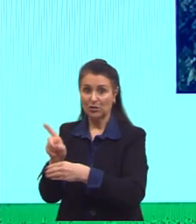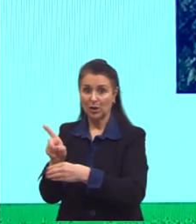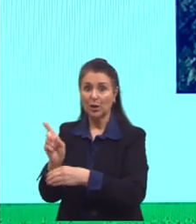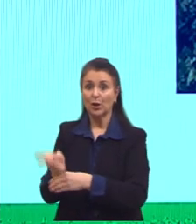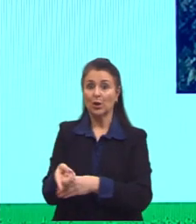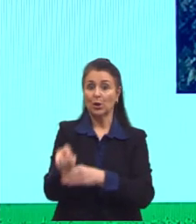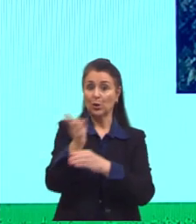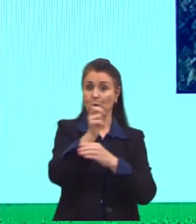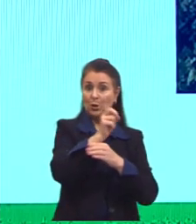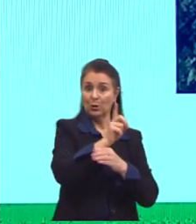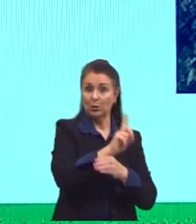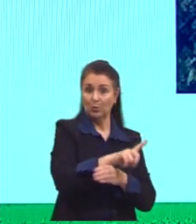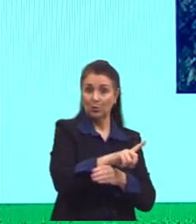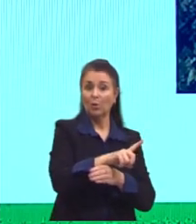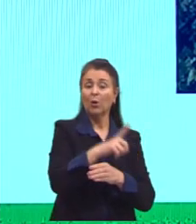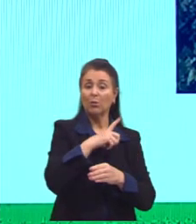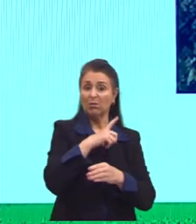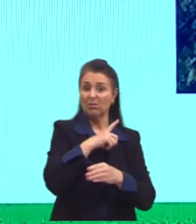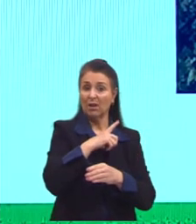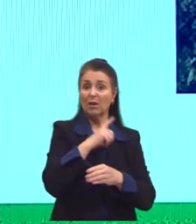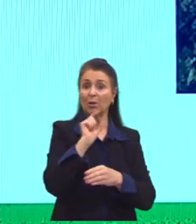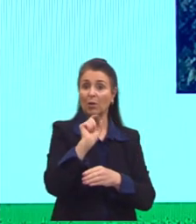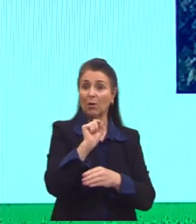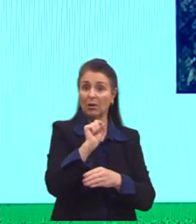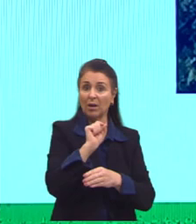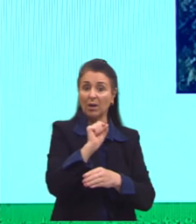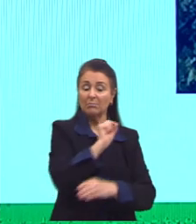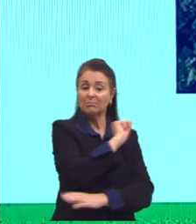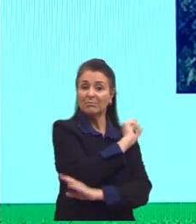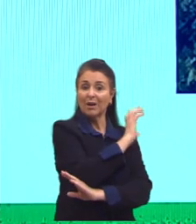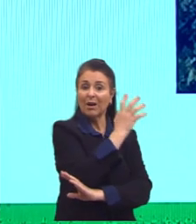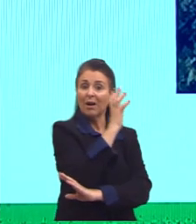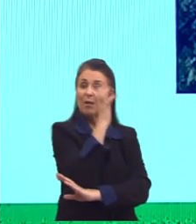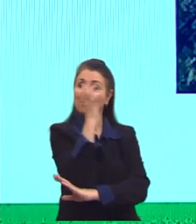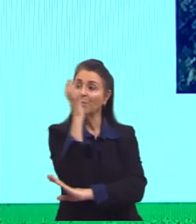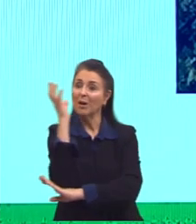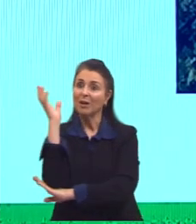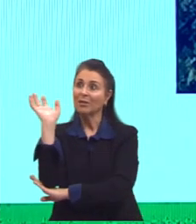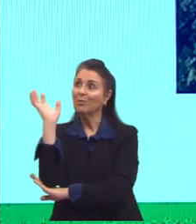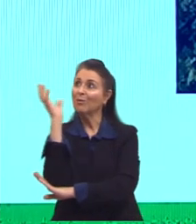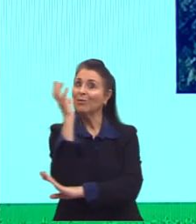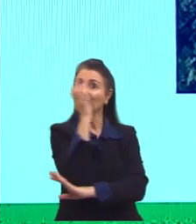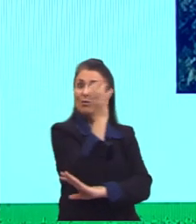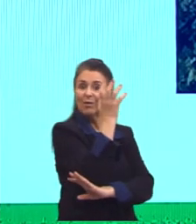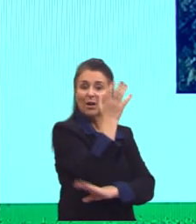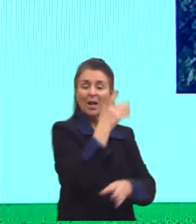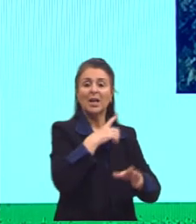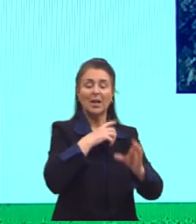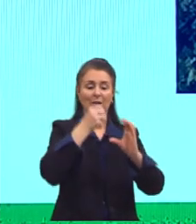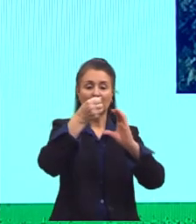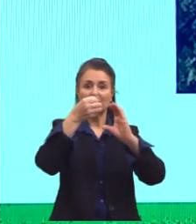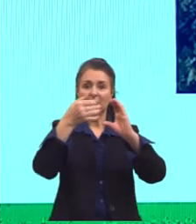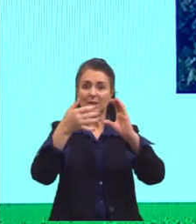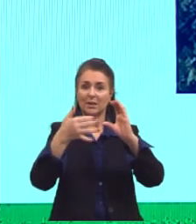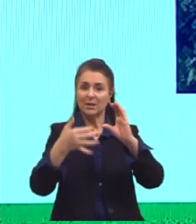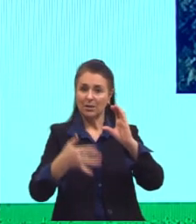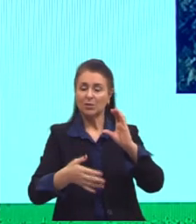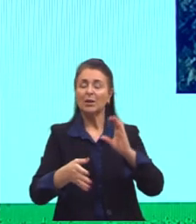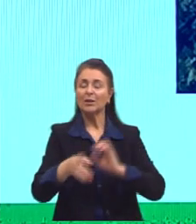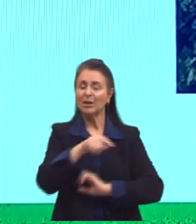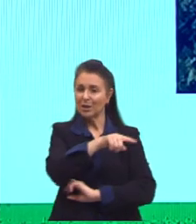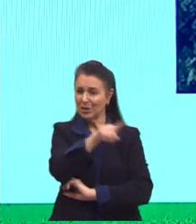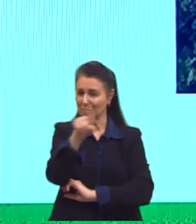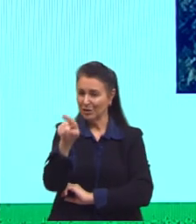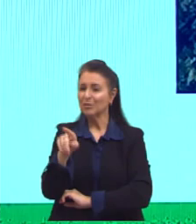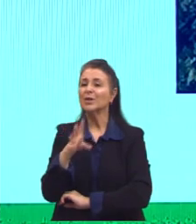solo que a gente fez falou né e do outro lado nós temos a mata né que é de toda a característica aí das matas que a gente